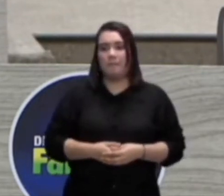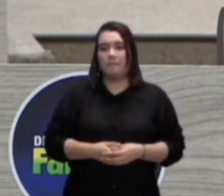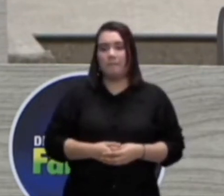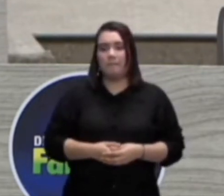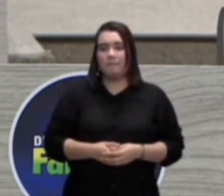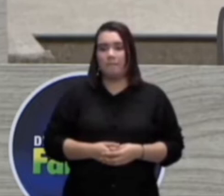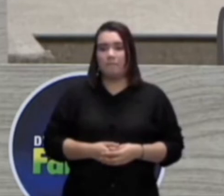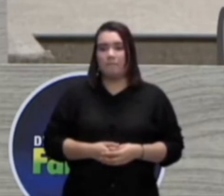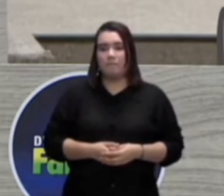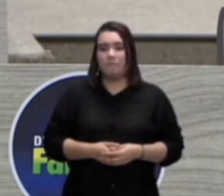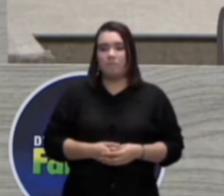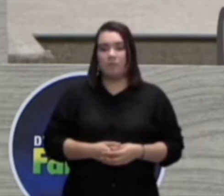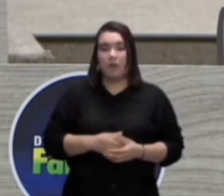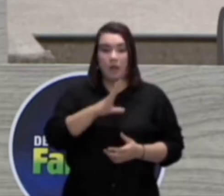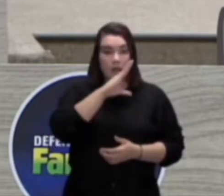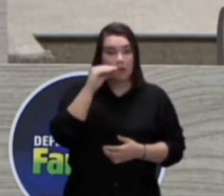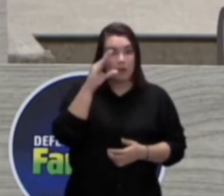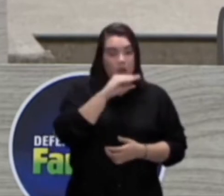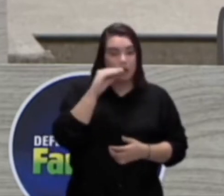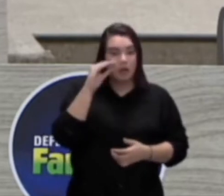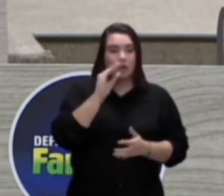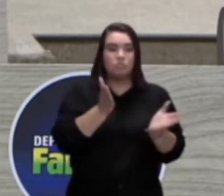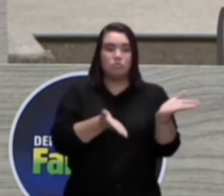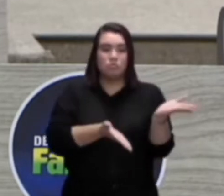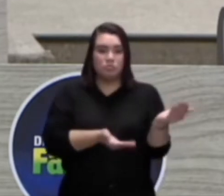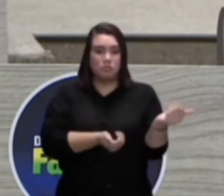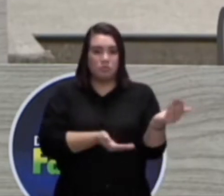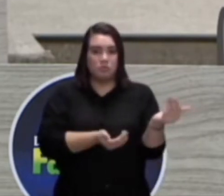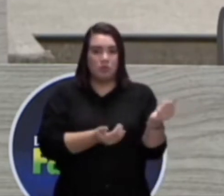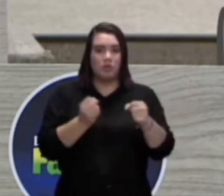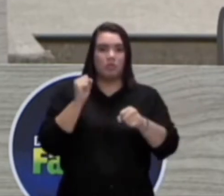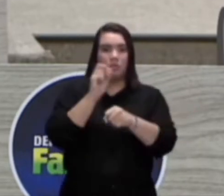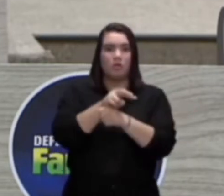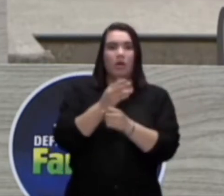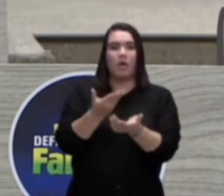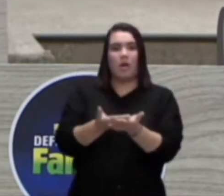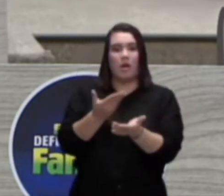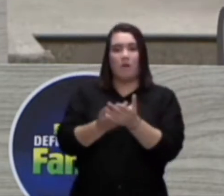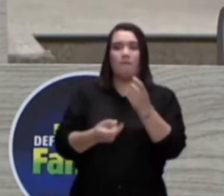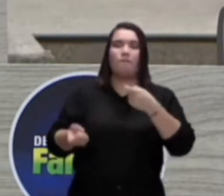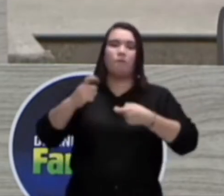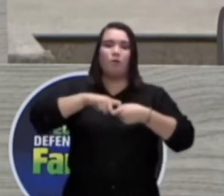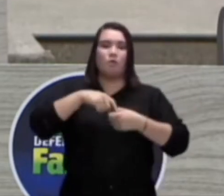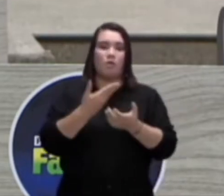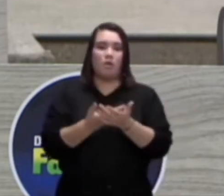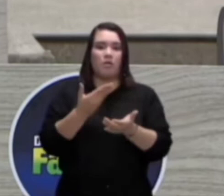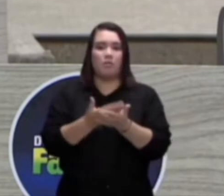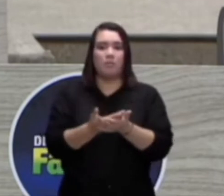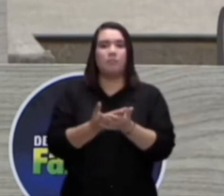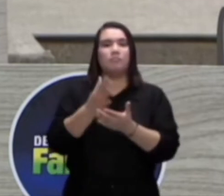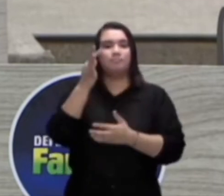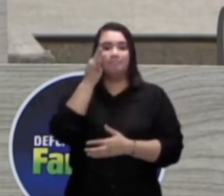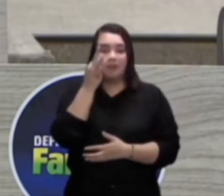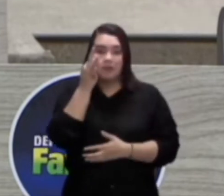entre parênteses, para crianças e adolescentes se matricularem e retornarem às atividades